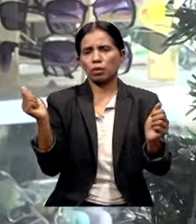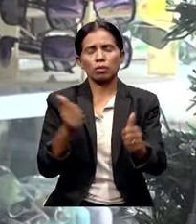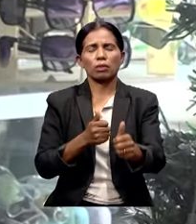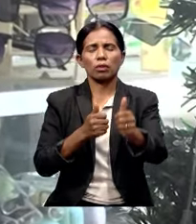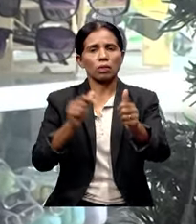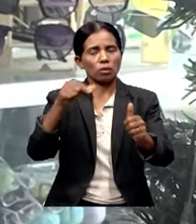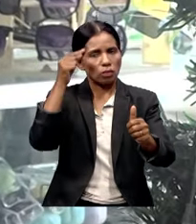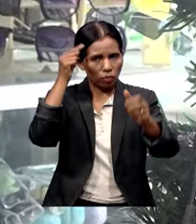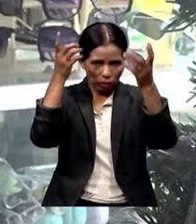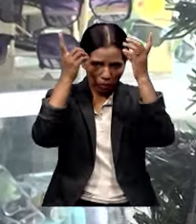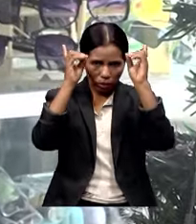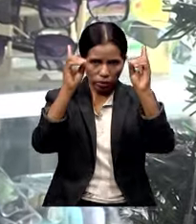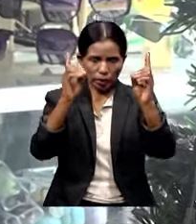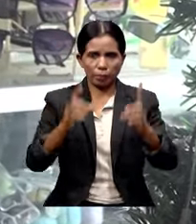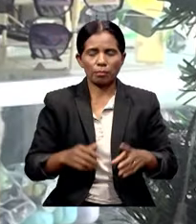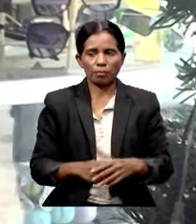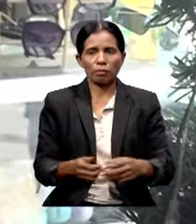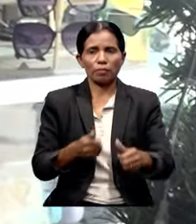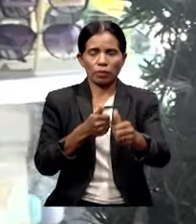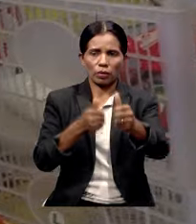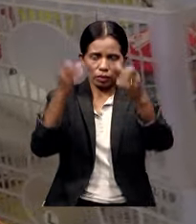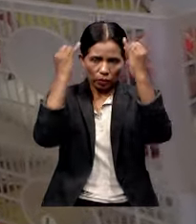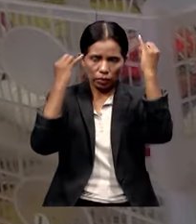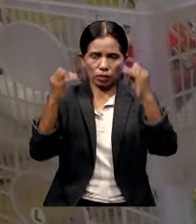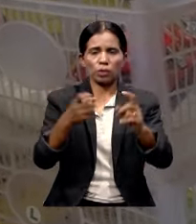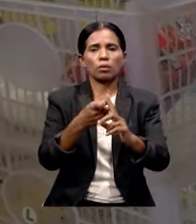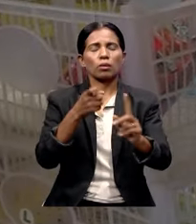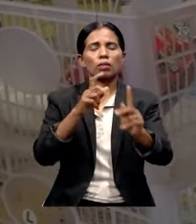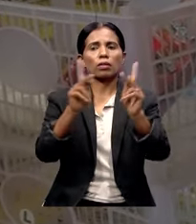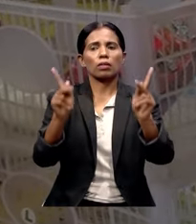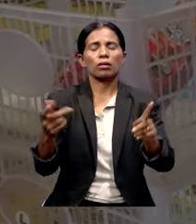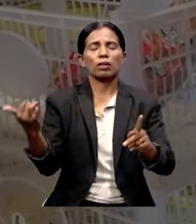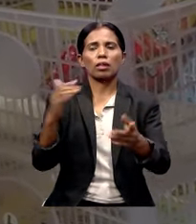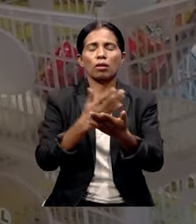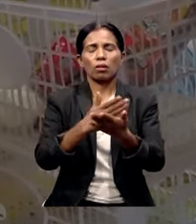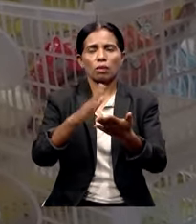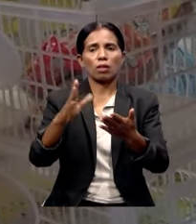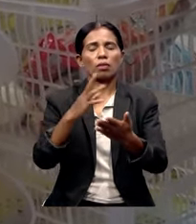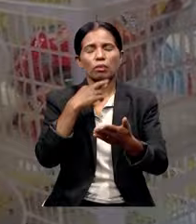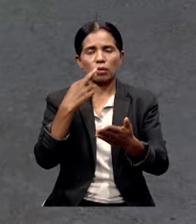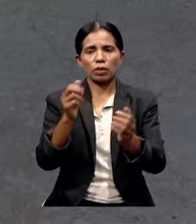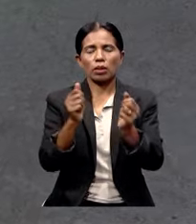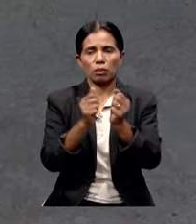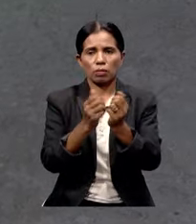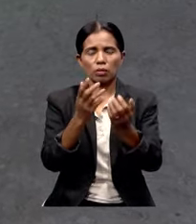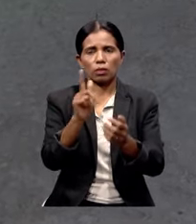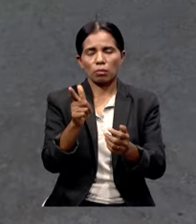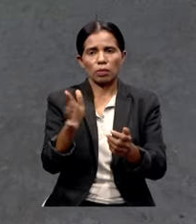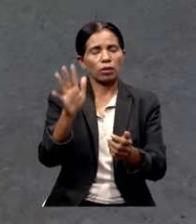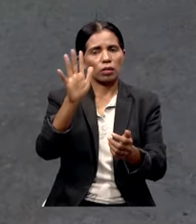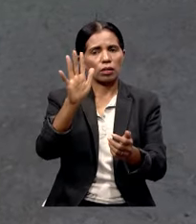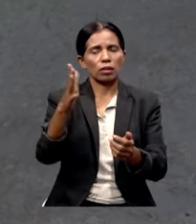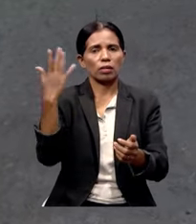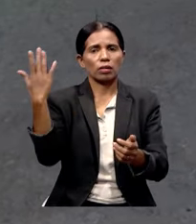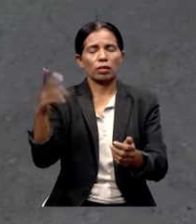pe governo de siri. Tuir informação, o Silosa Nains, se a sosa fosse a morte da família, o quilograma, o Rones em Lima, e